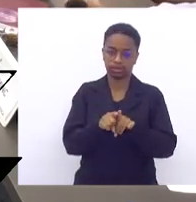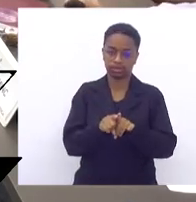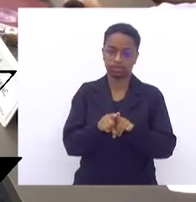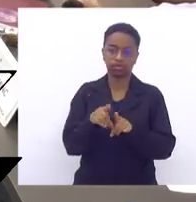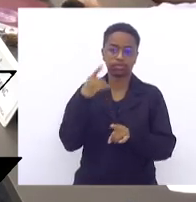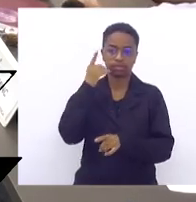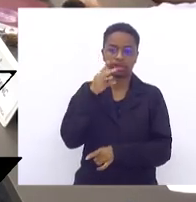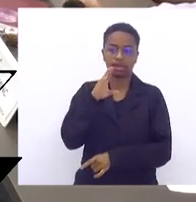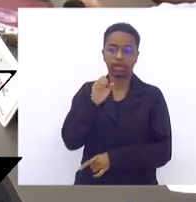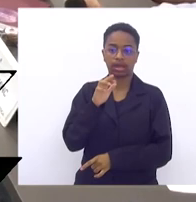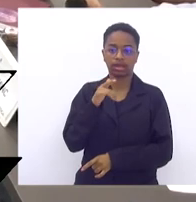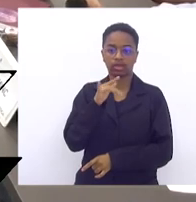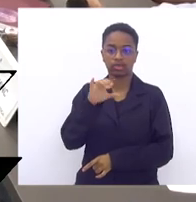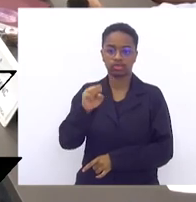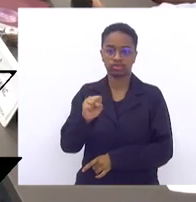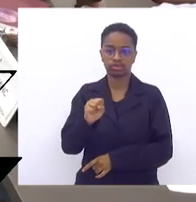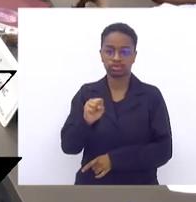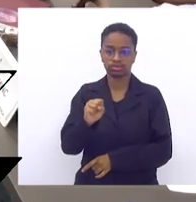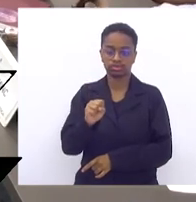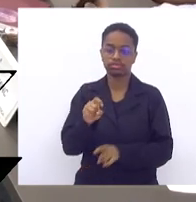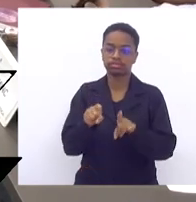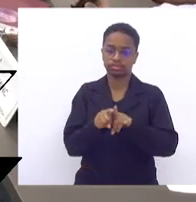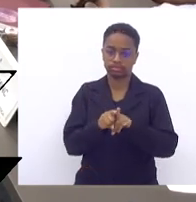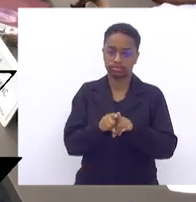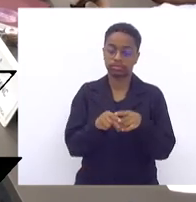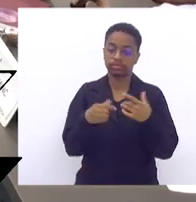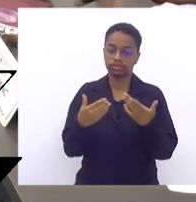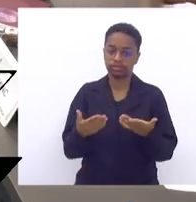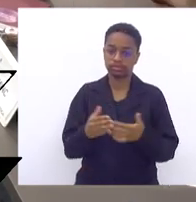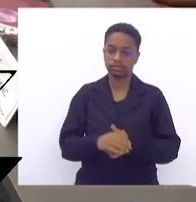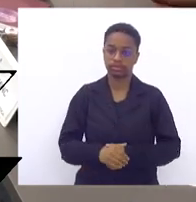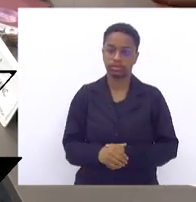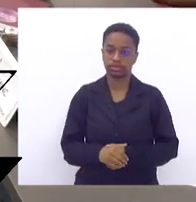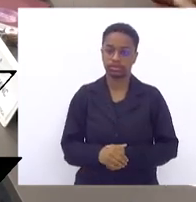Deputado Carlinhos BNH? Então, por...